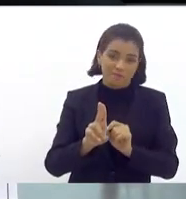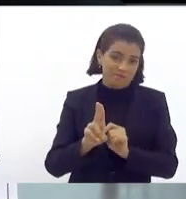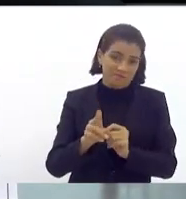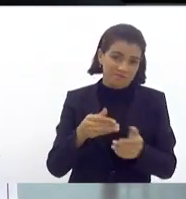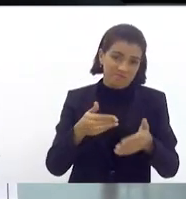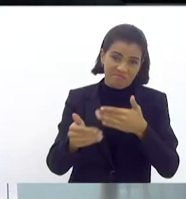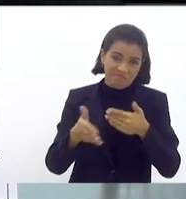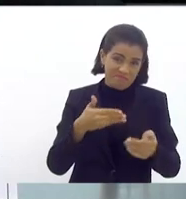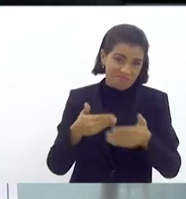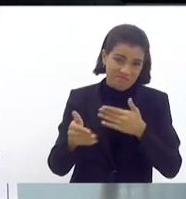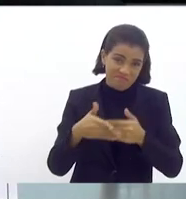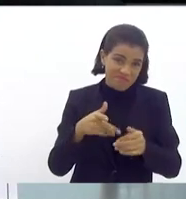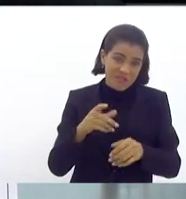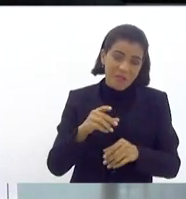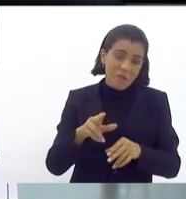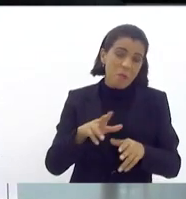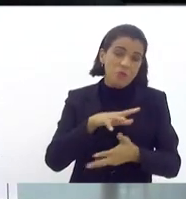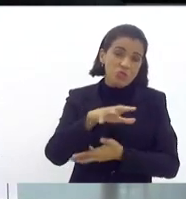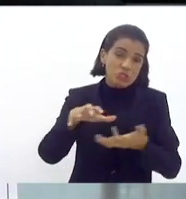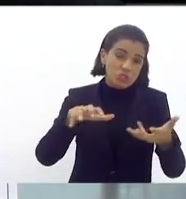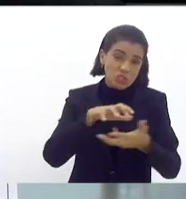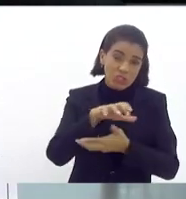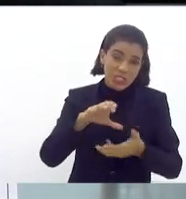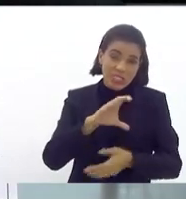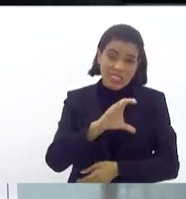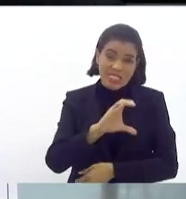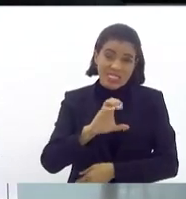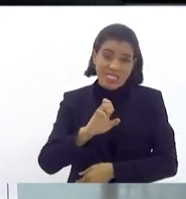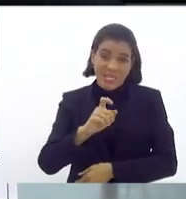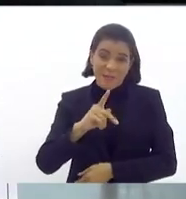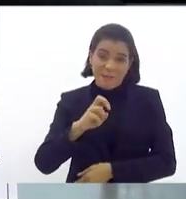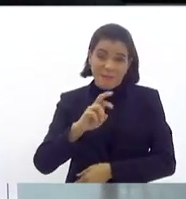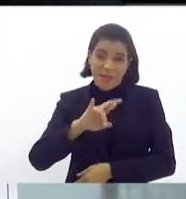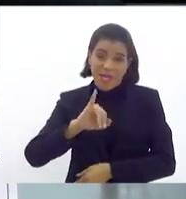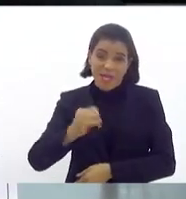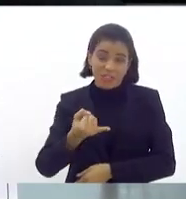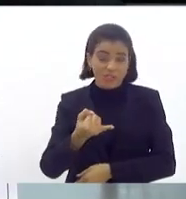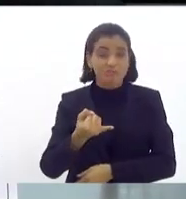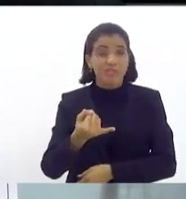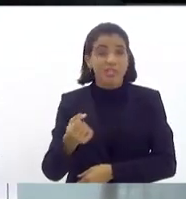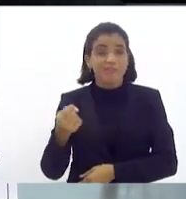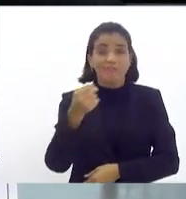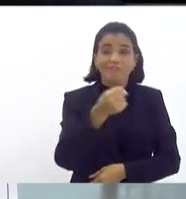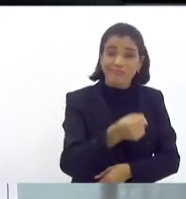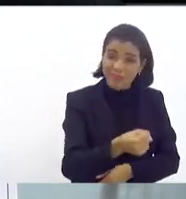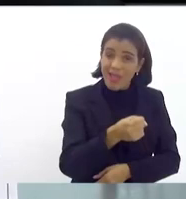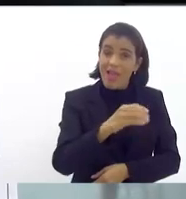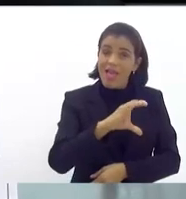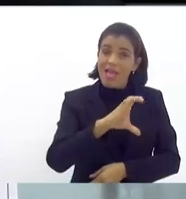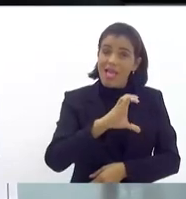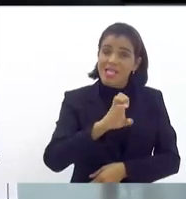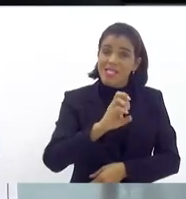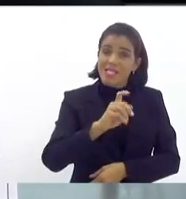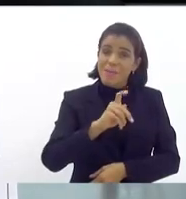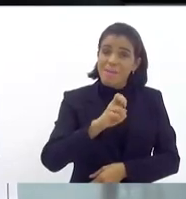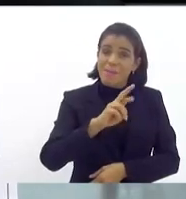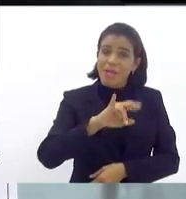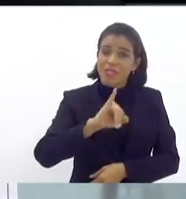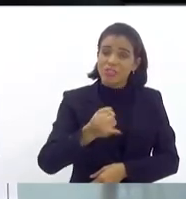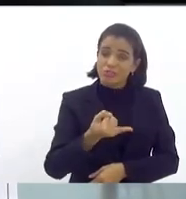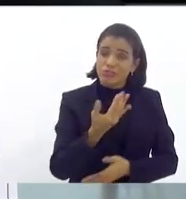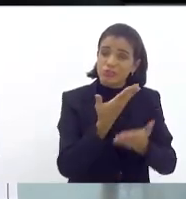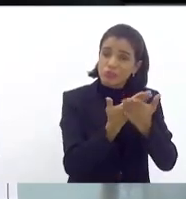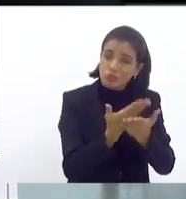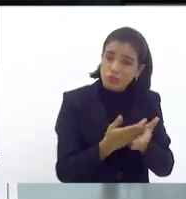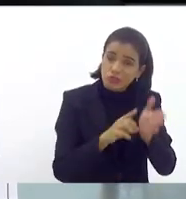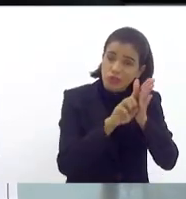do escândalo da CEPERJ, que é outra coisa, e delegou à CEPERJ que ela fizesse os estudos que a Codim